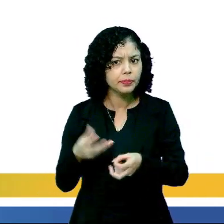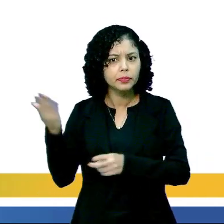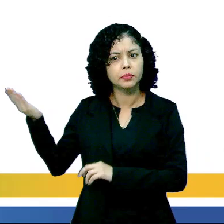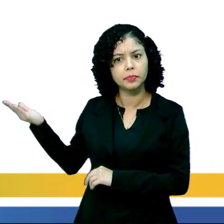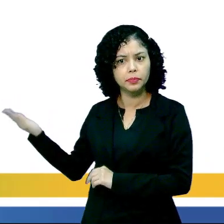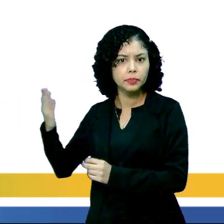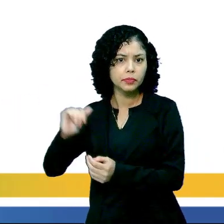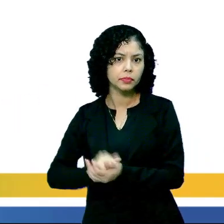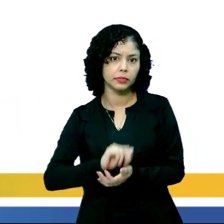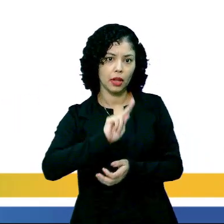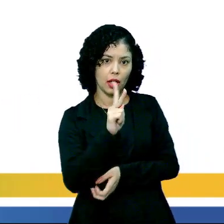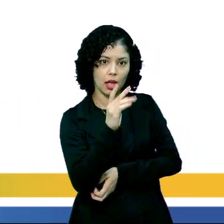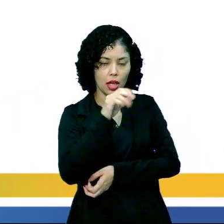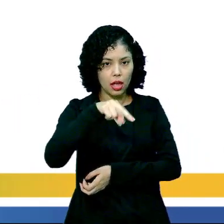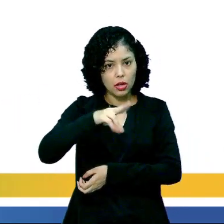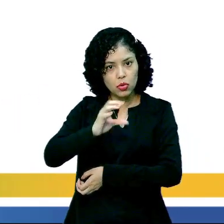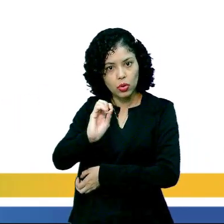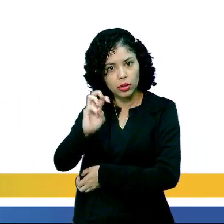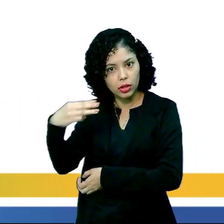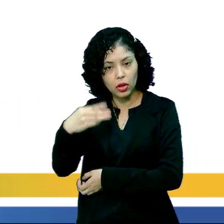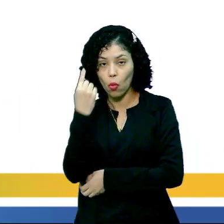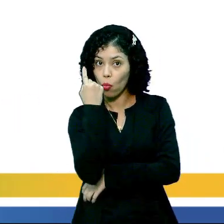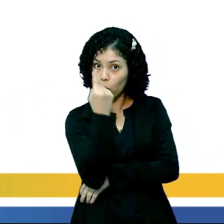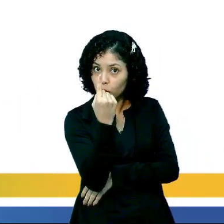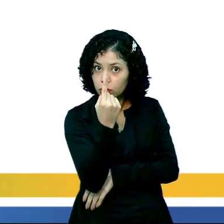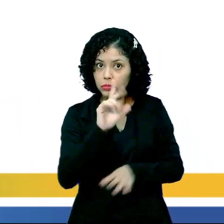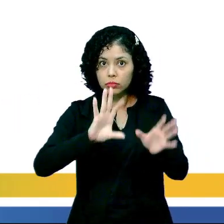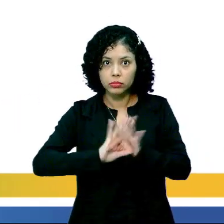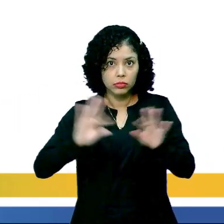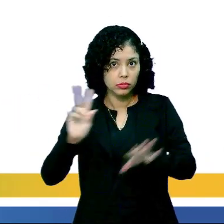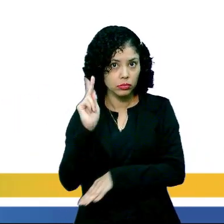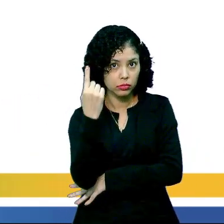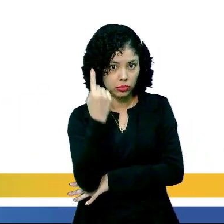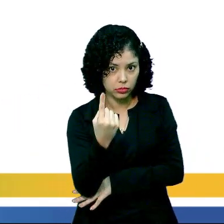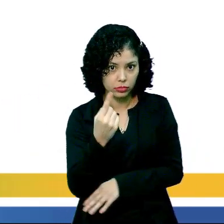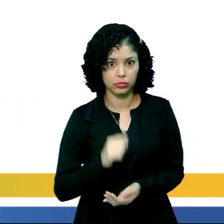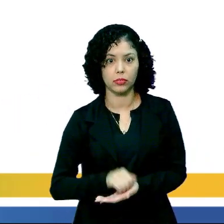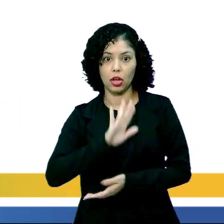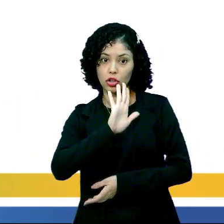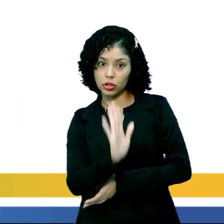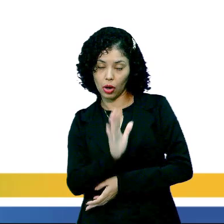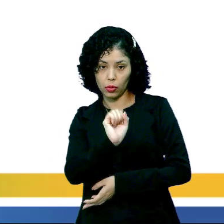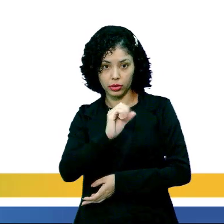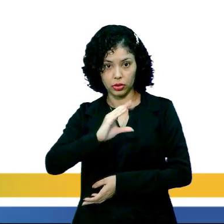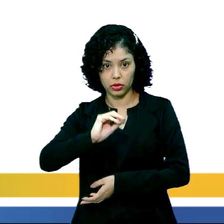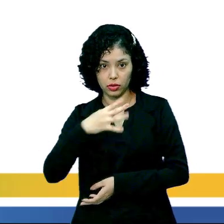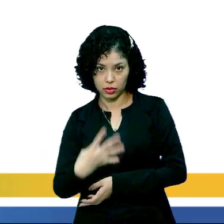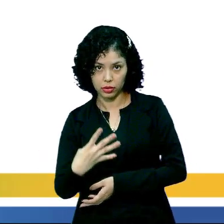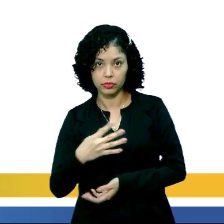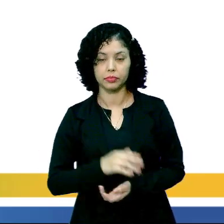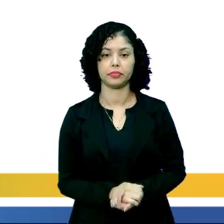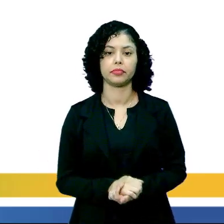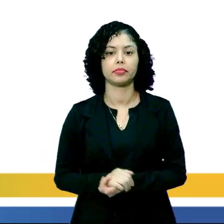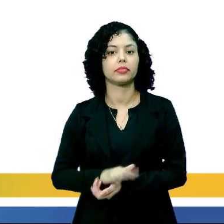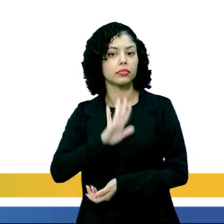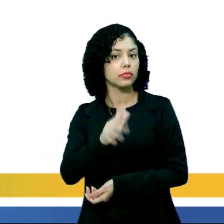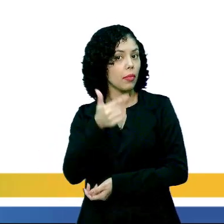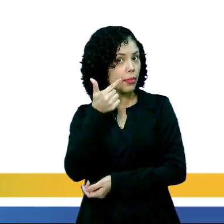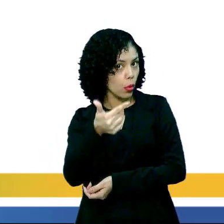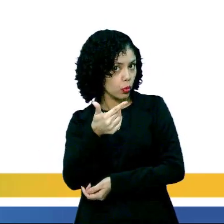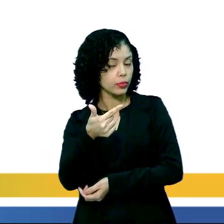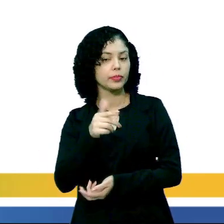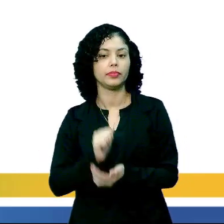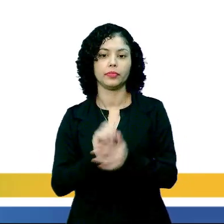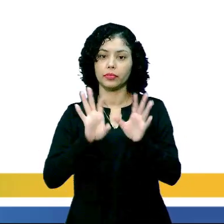nítrico que é o hno3 ele tem um hidrogênio então ele vai liberar um manga mais o ácido sulfúrico que é o H2SO4 tem dois